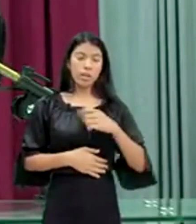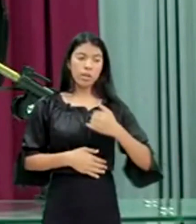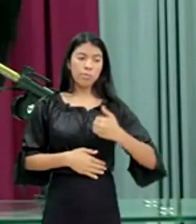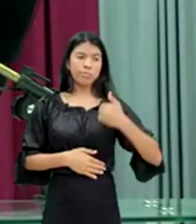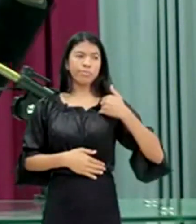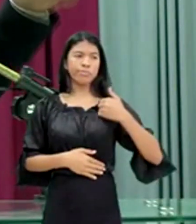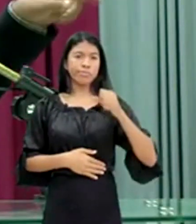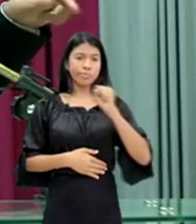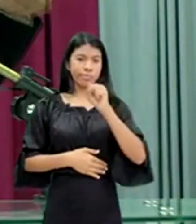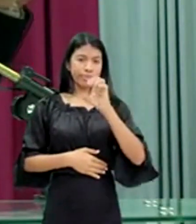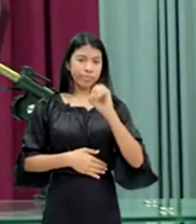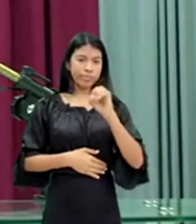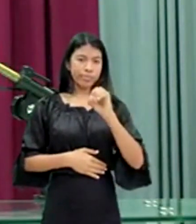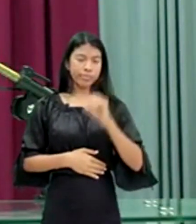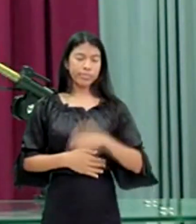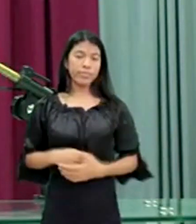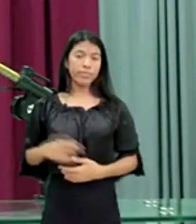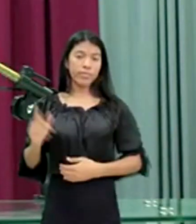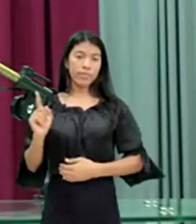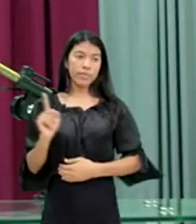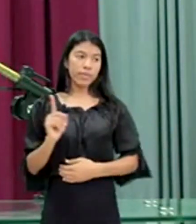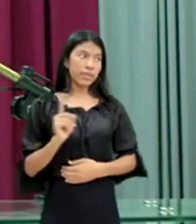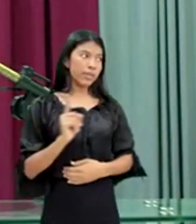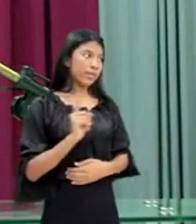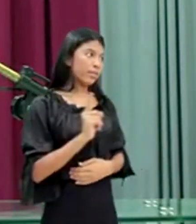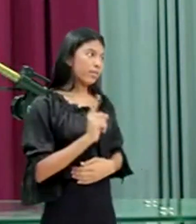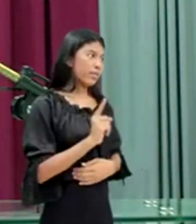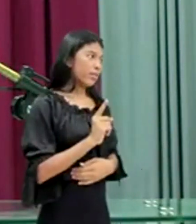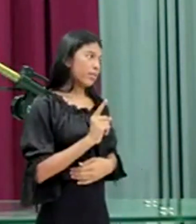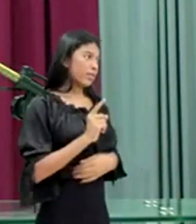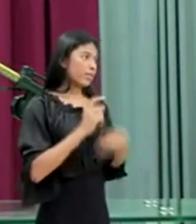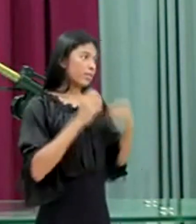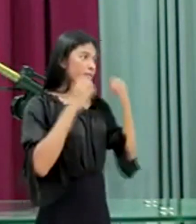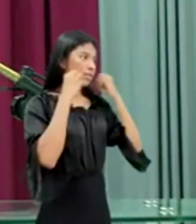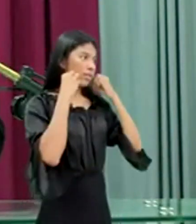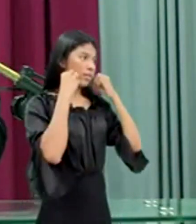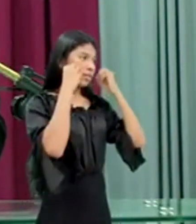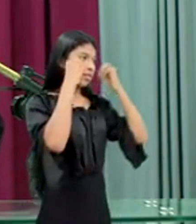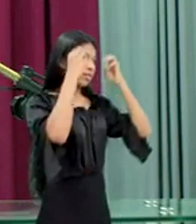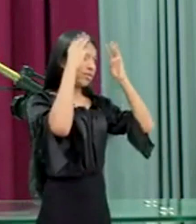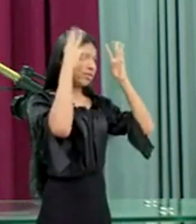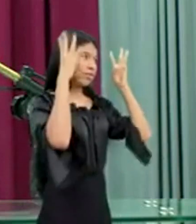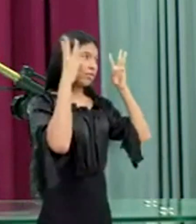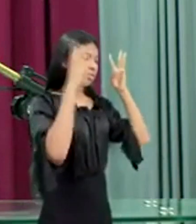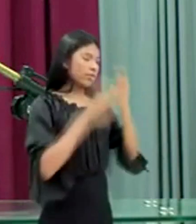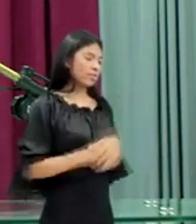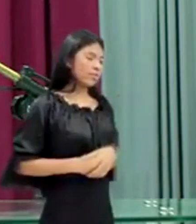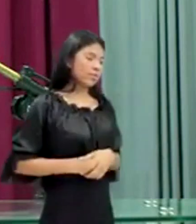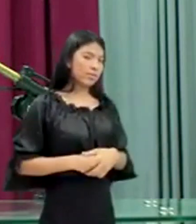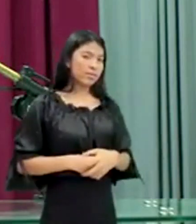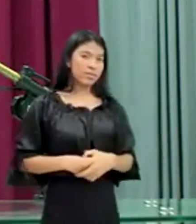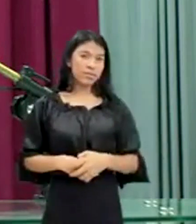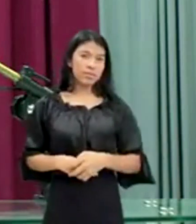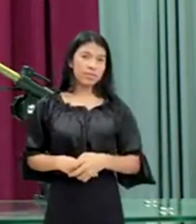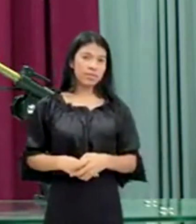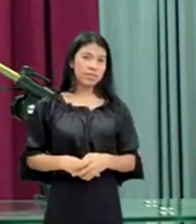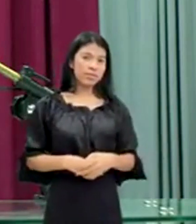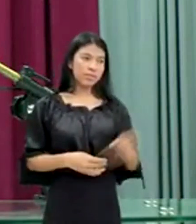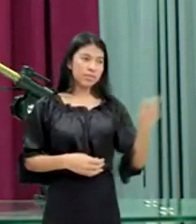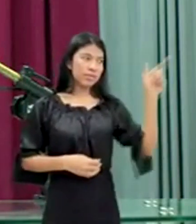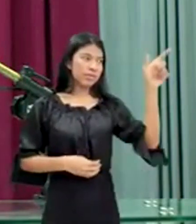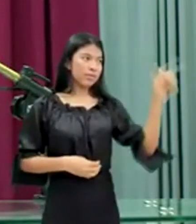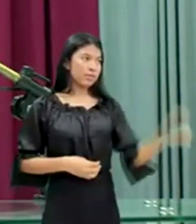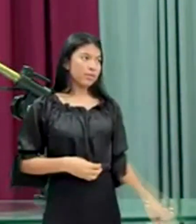aquela área de terra que foi prometida para mim, pode me entregar. E Moisés parece que olhou assim para Calebe e disse, rapaz, tu não está muito velho não